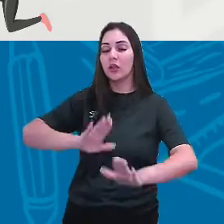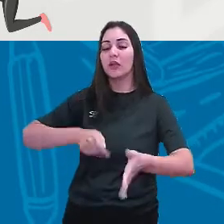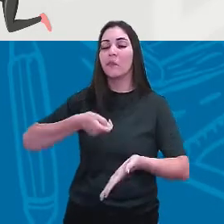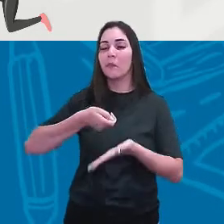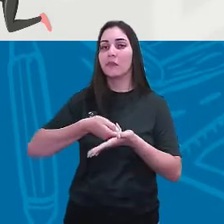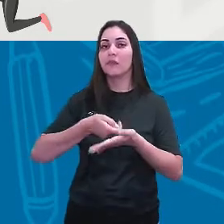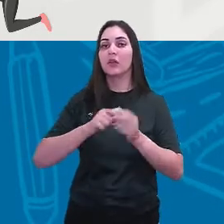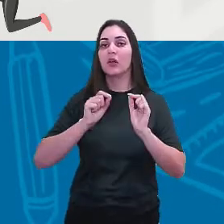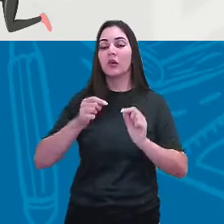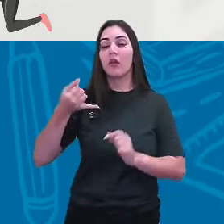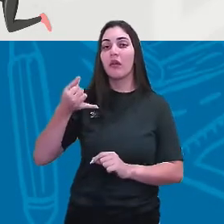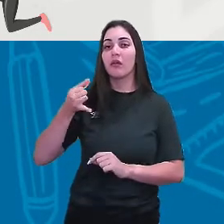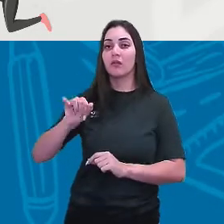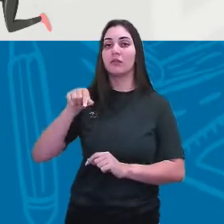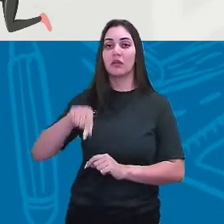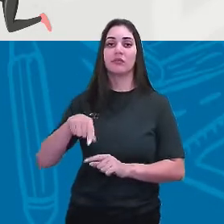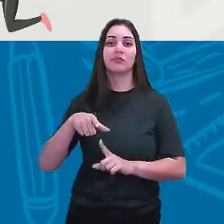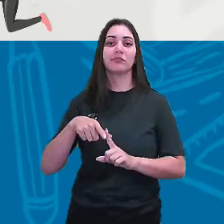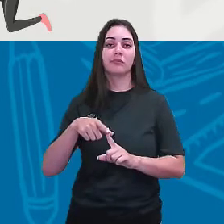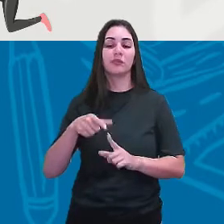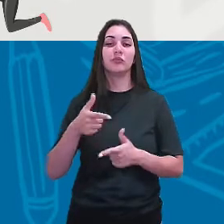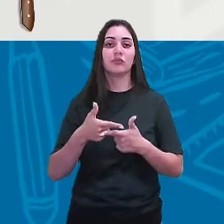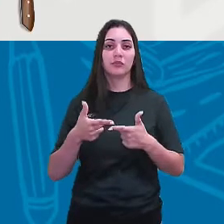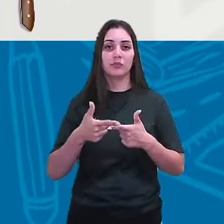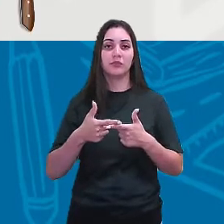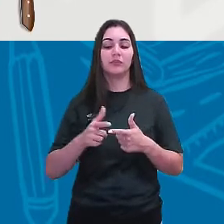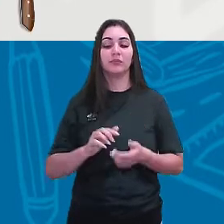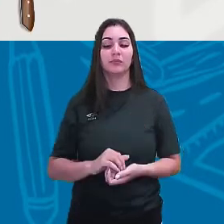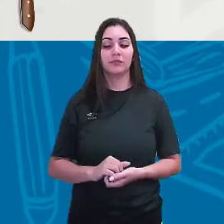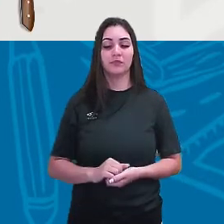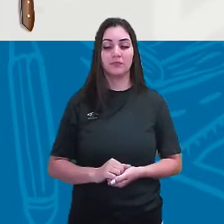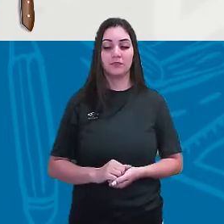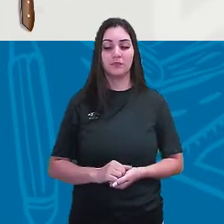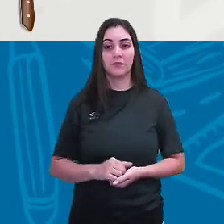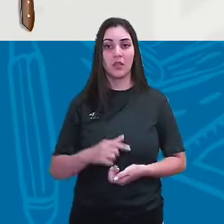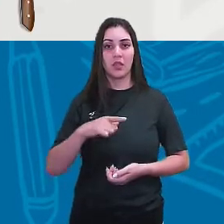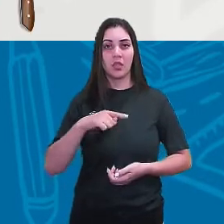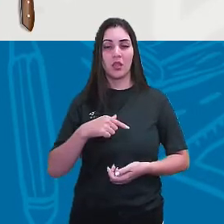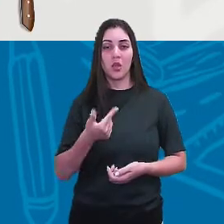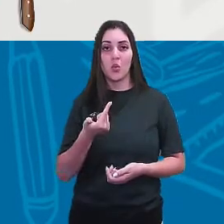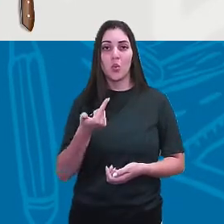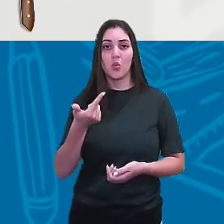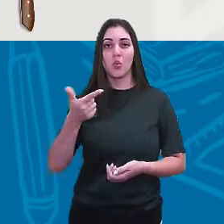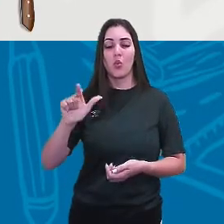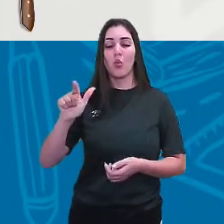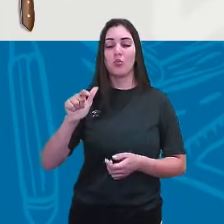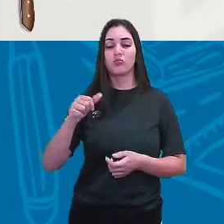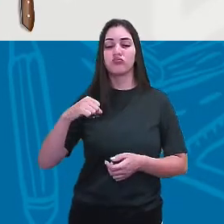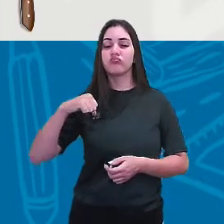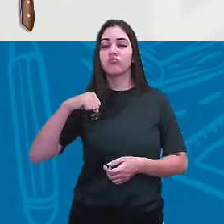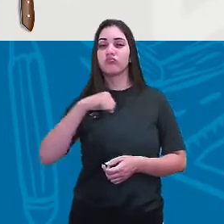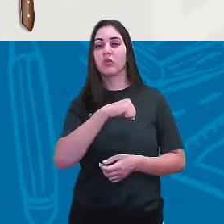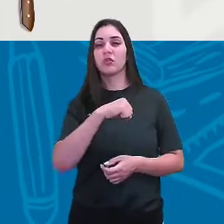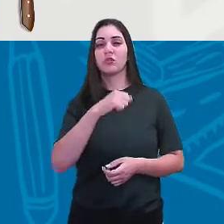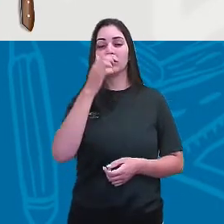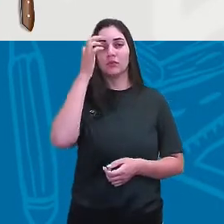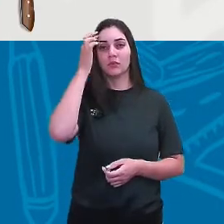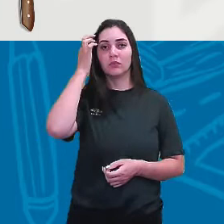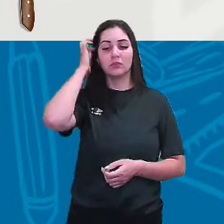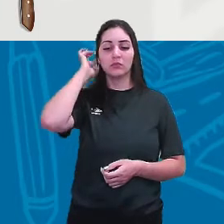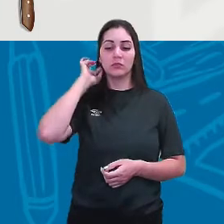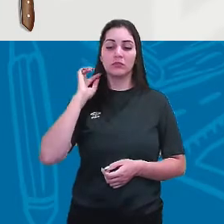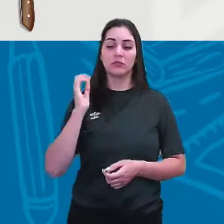tentar evitar esse tipo de situação. E existem outros acidentes que esses daí a gente